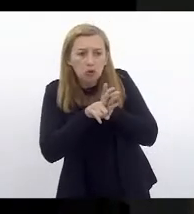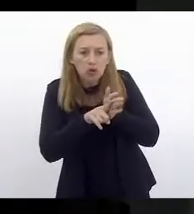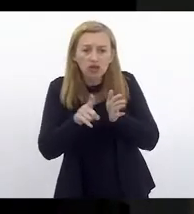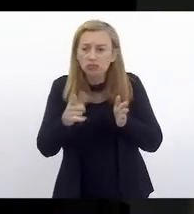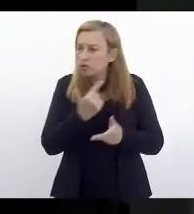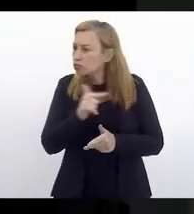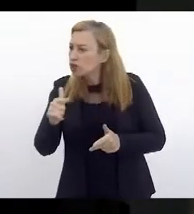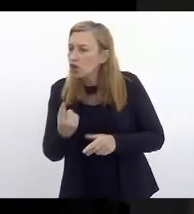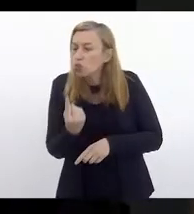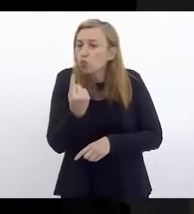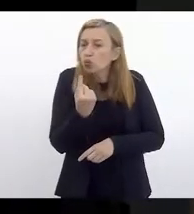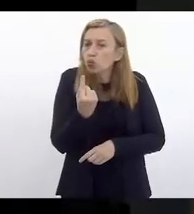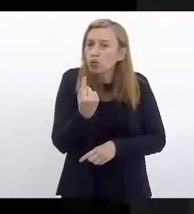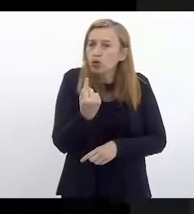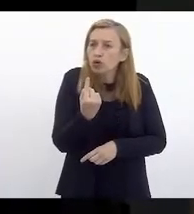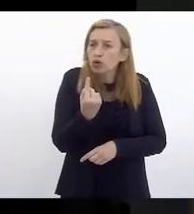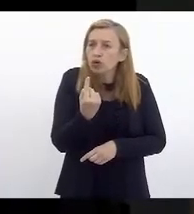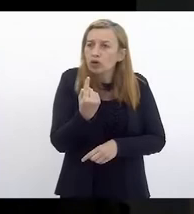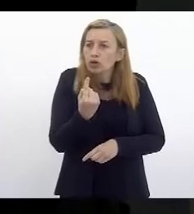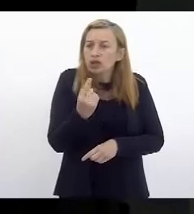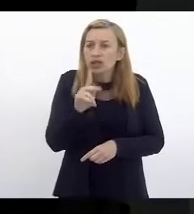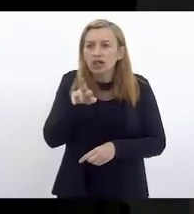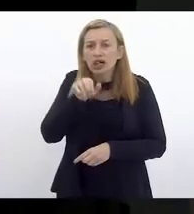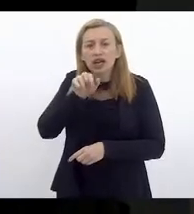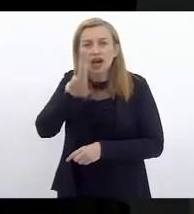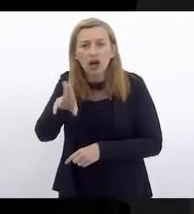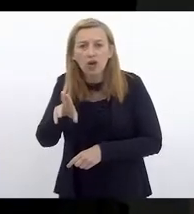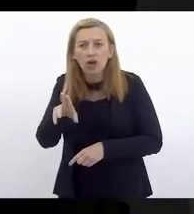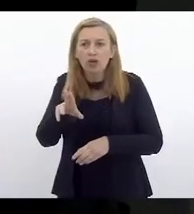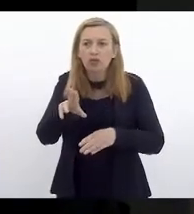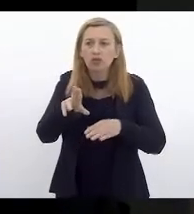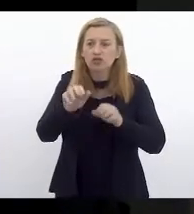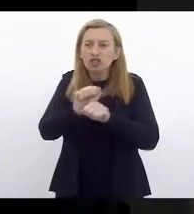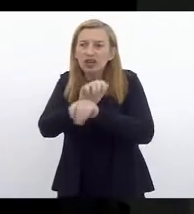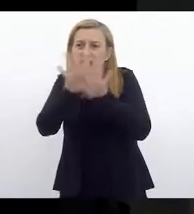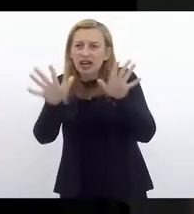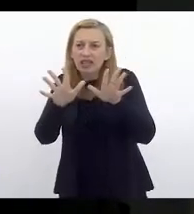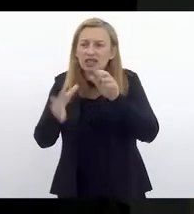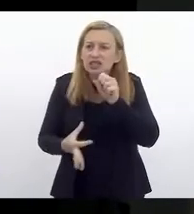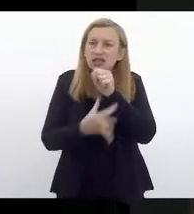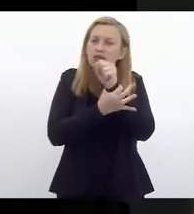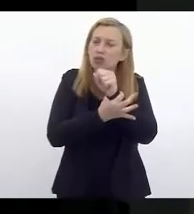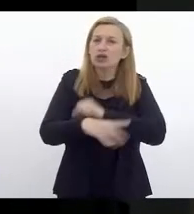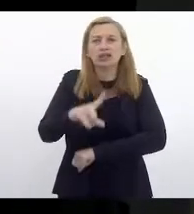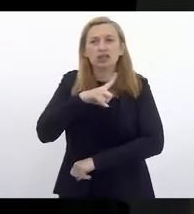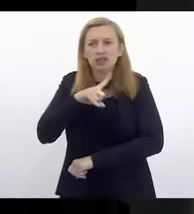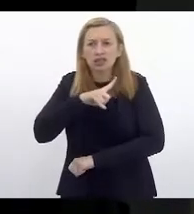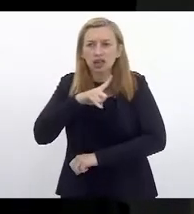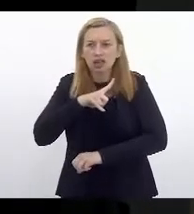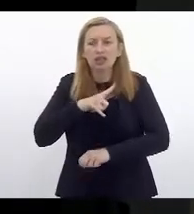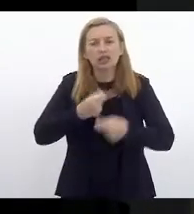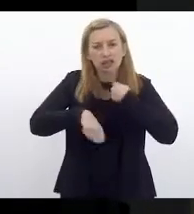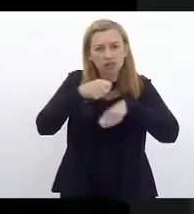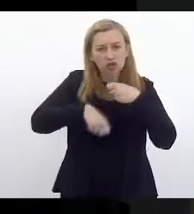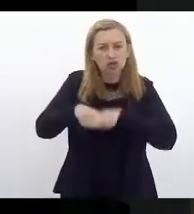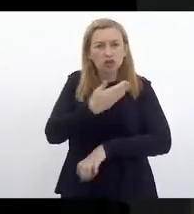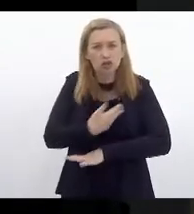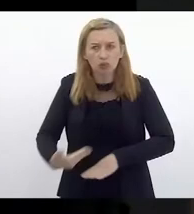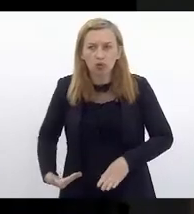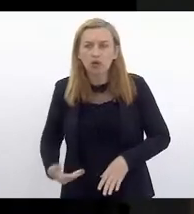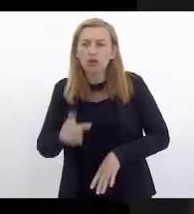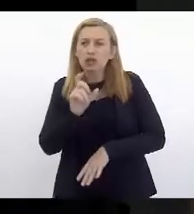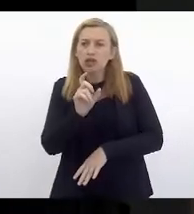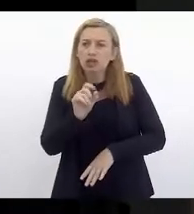possui o grau de transparência que assegure efetivamente aquilo que se pretende da administração pública, que